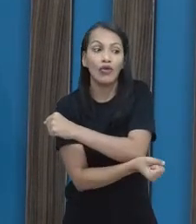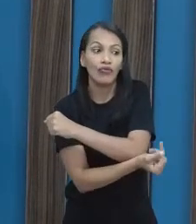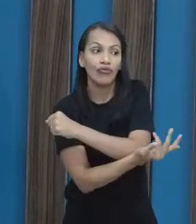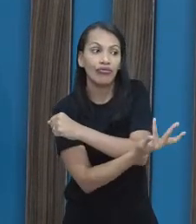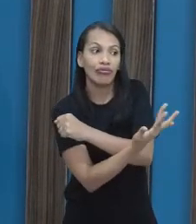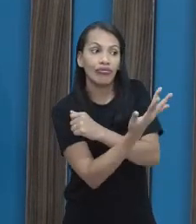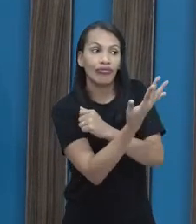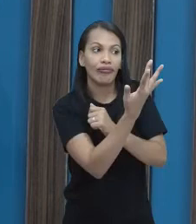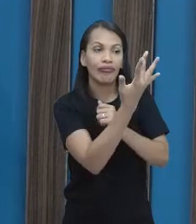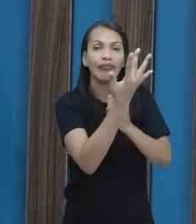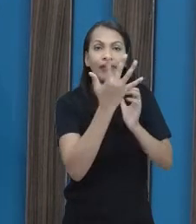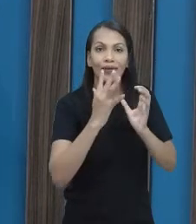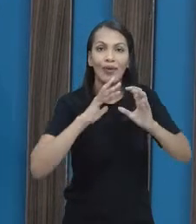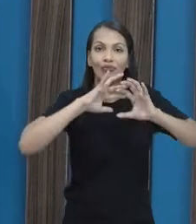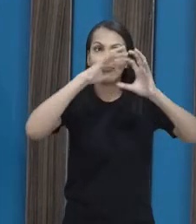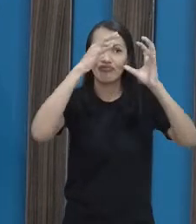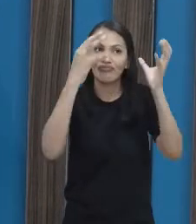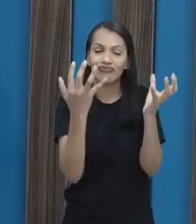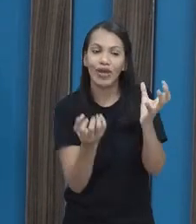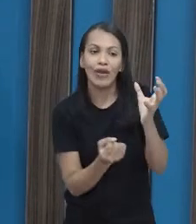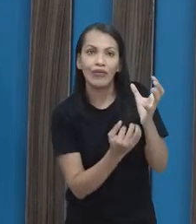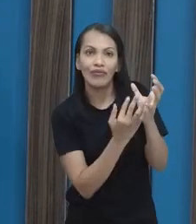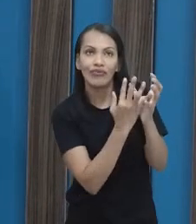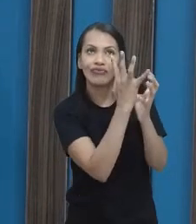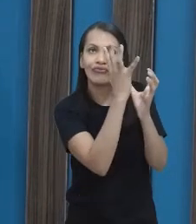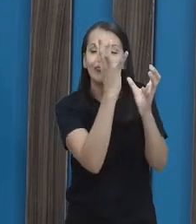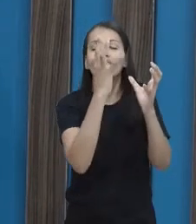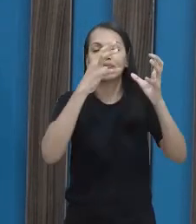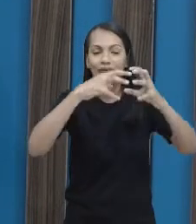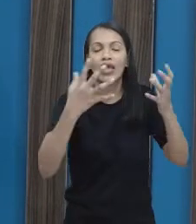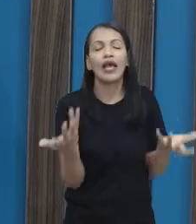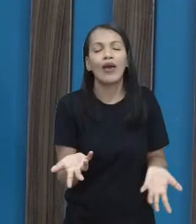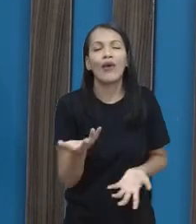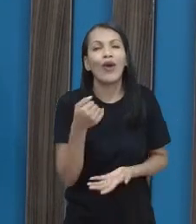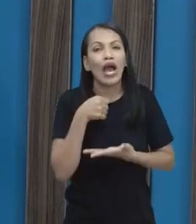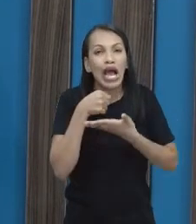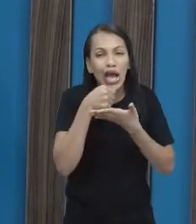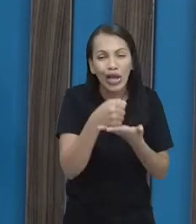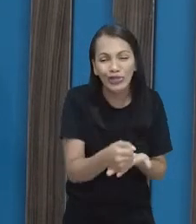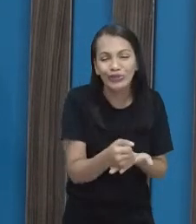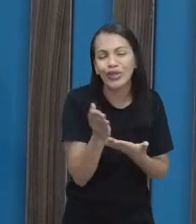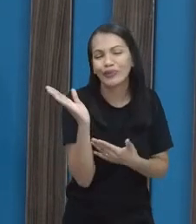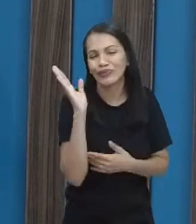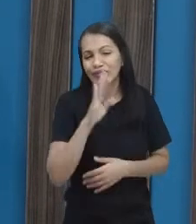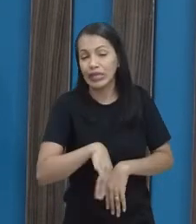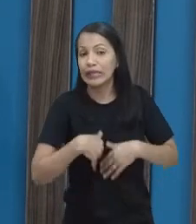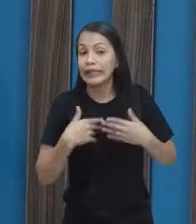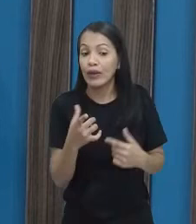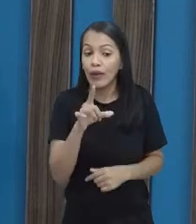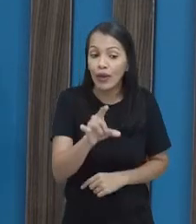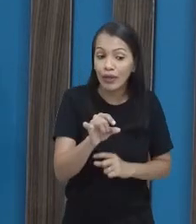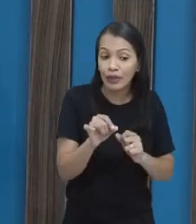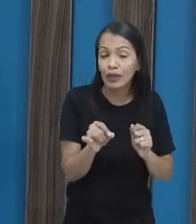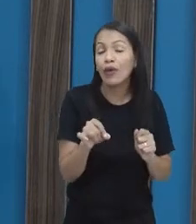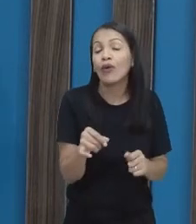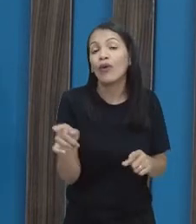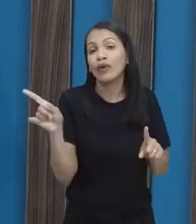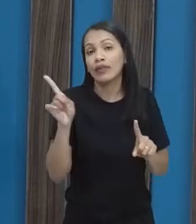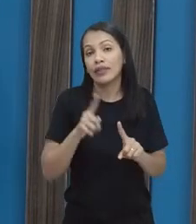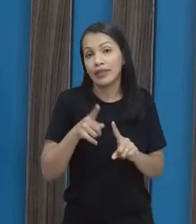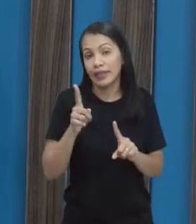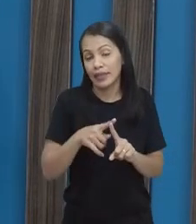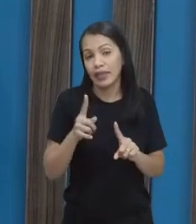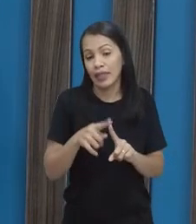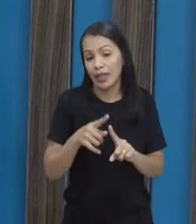ozônio também. Então, vejam, até essa questão do consumo, da escolha, né, desse tipo de proteína